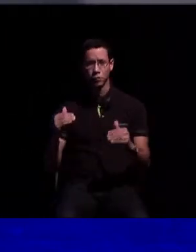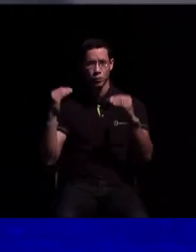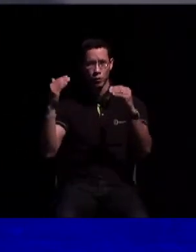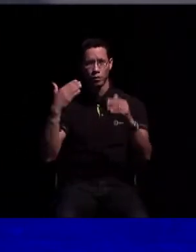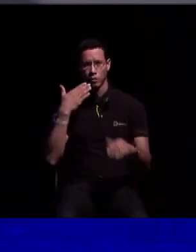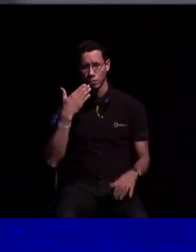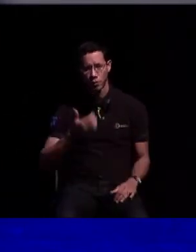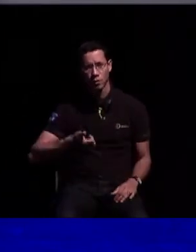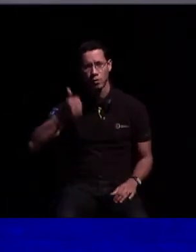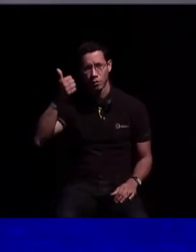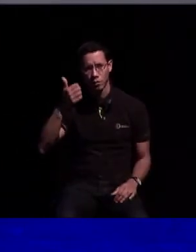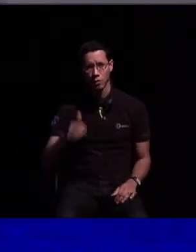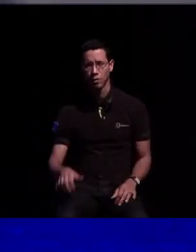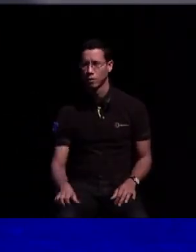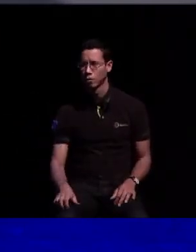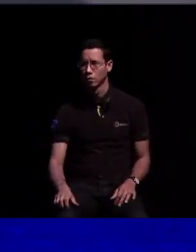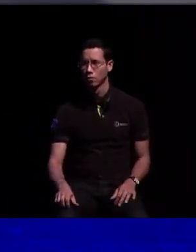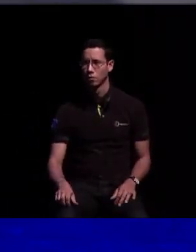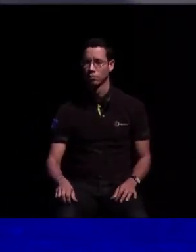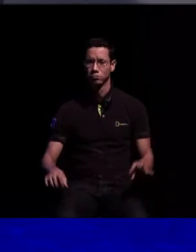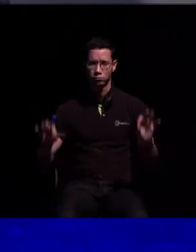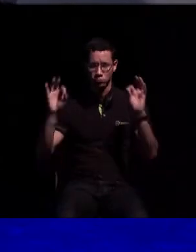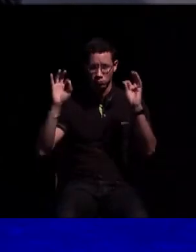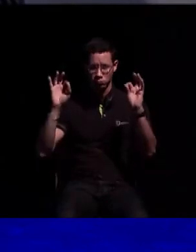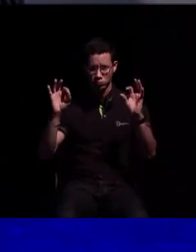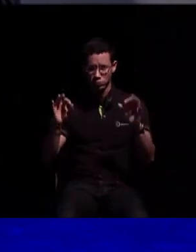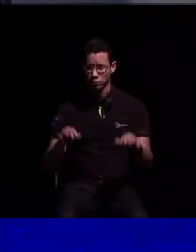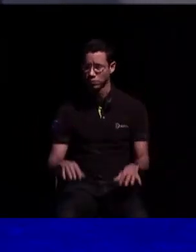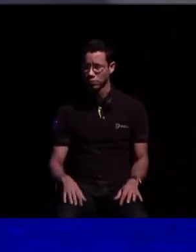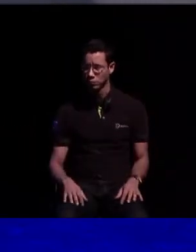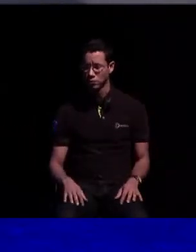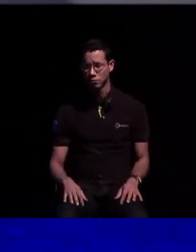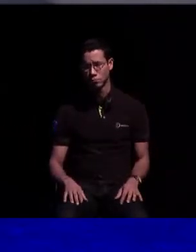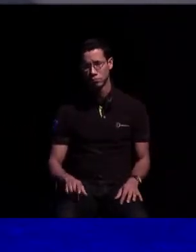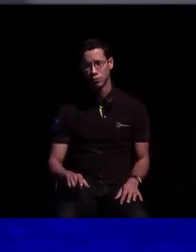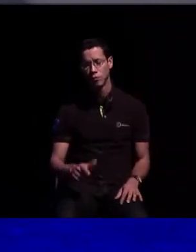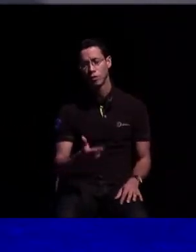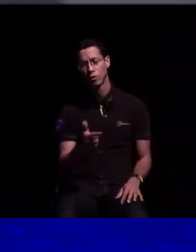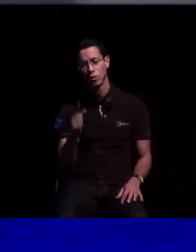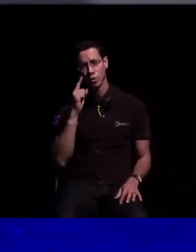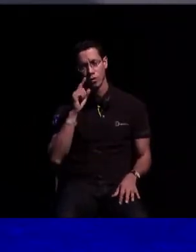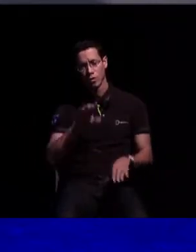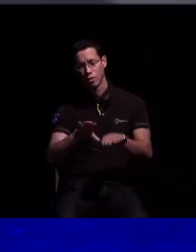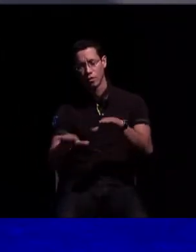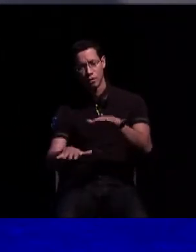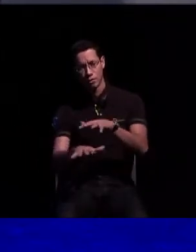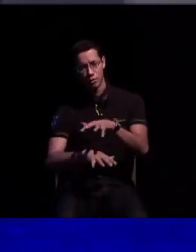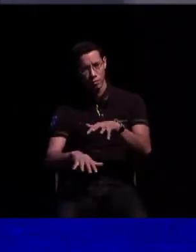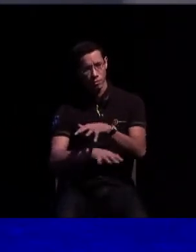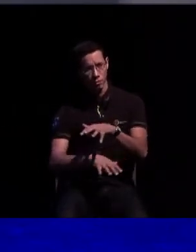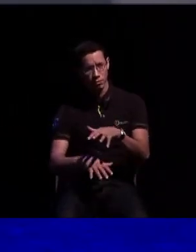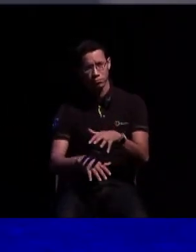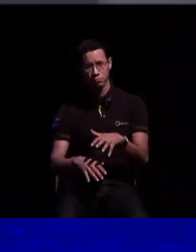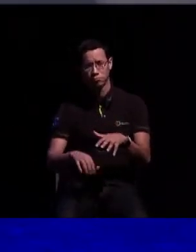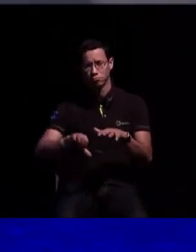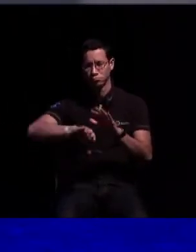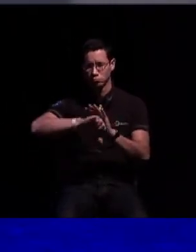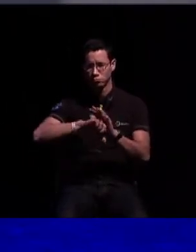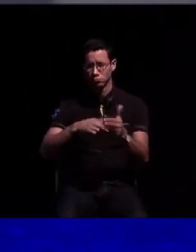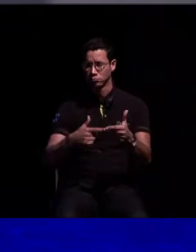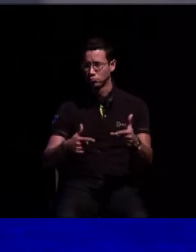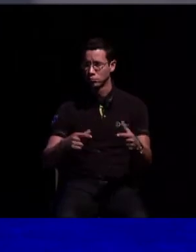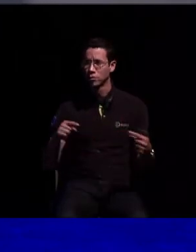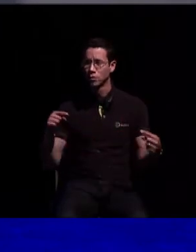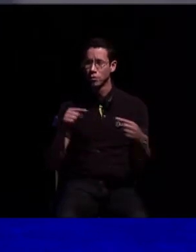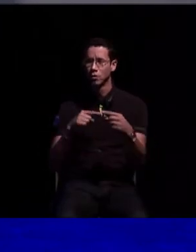melhor, nobre, por oposição a inferior, vulgar, banal, tem a ver com a oposição no Ocidente,